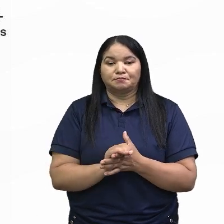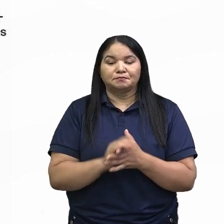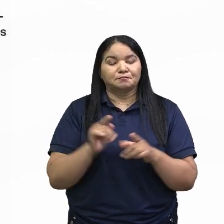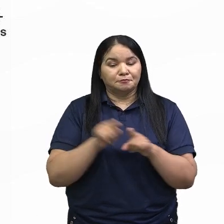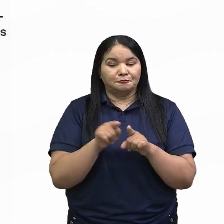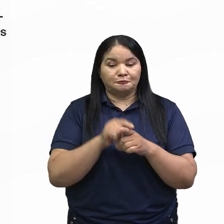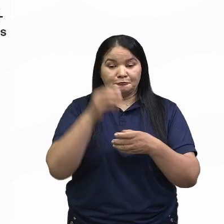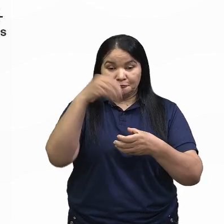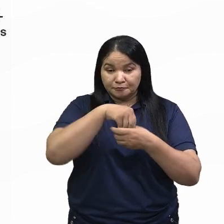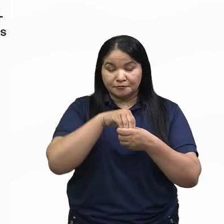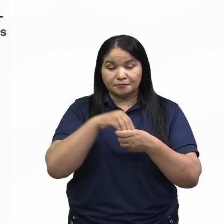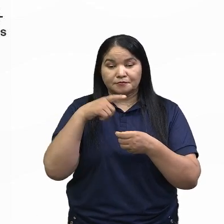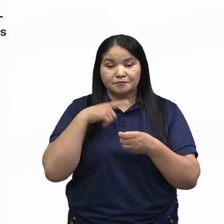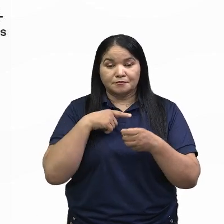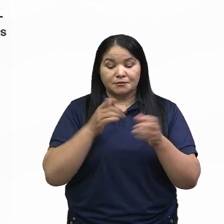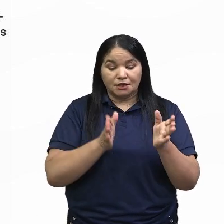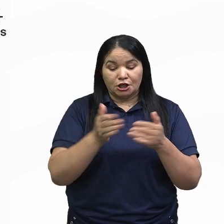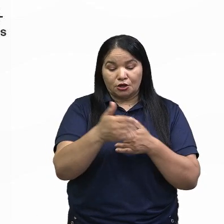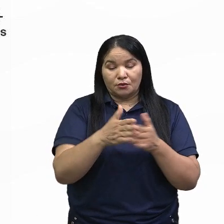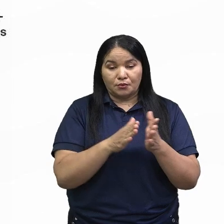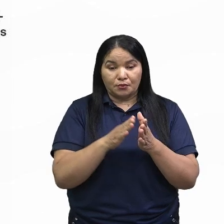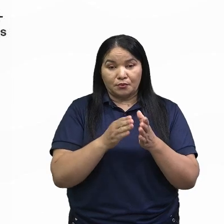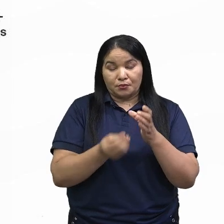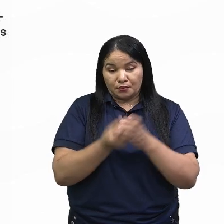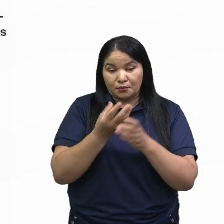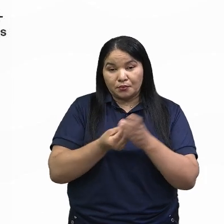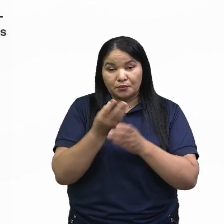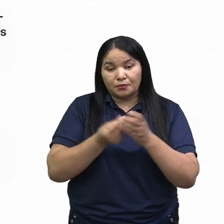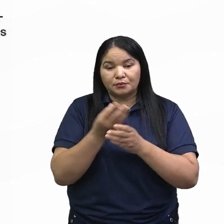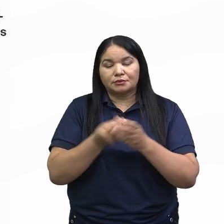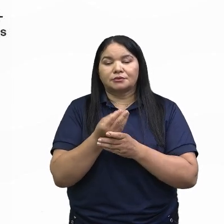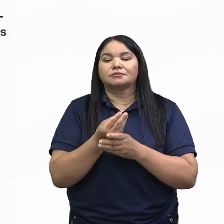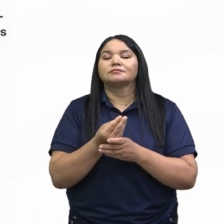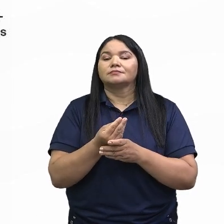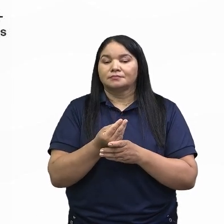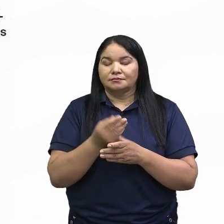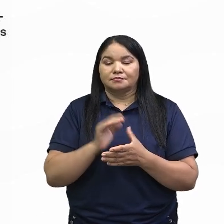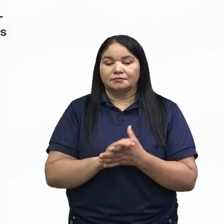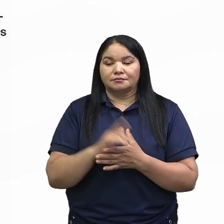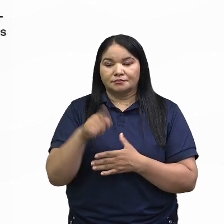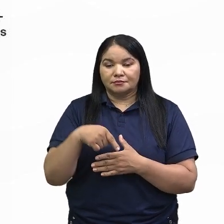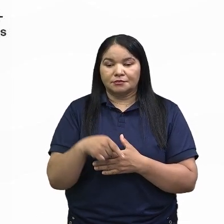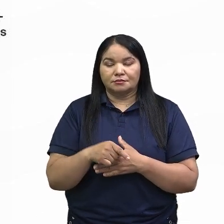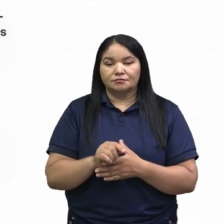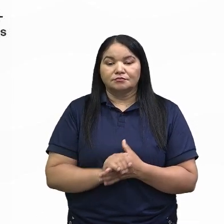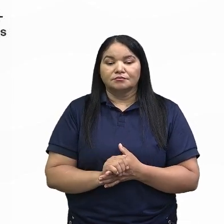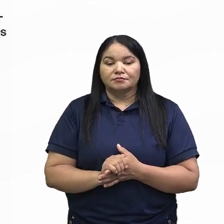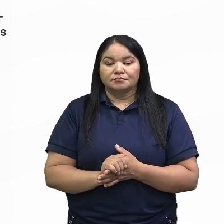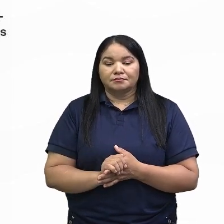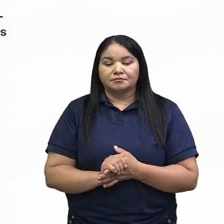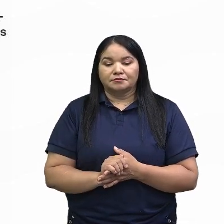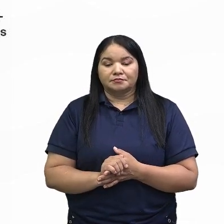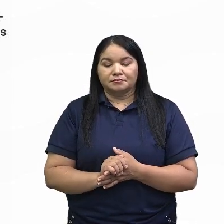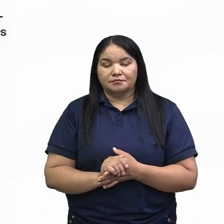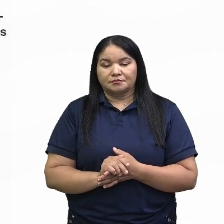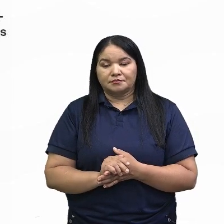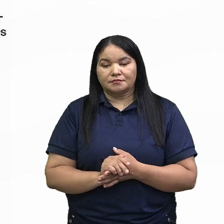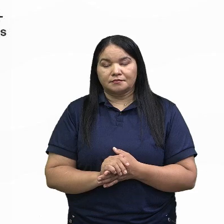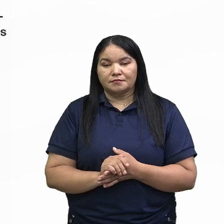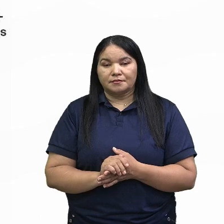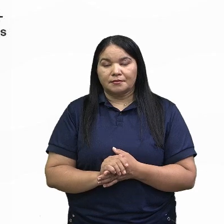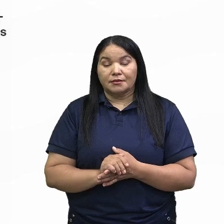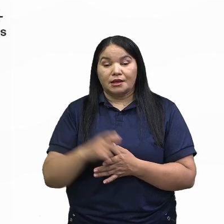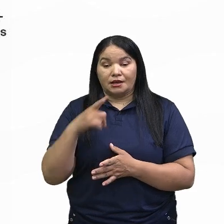Para transformar a energia dos ventos em energia elétrica, a gente chama aí, então, esse dispositivo de aerogerador.